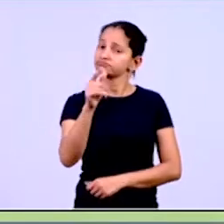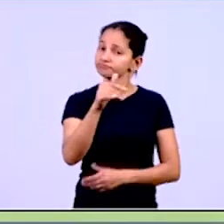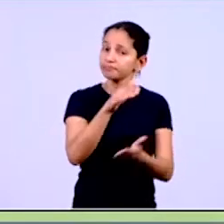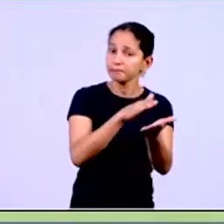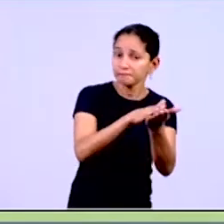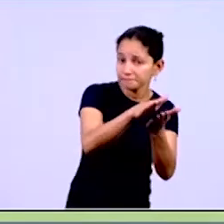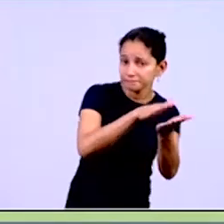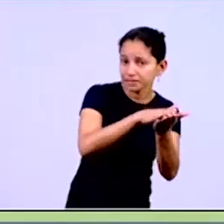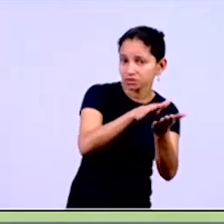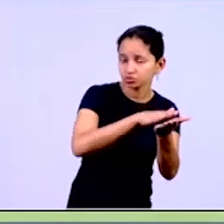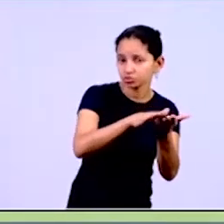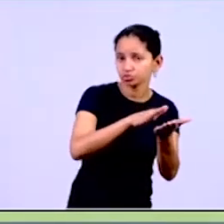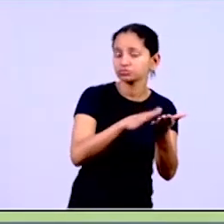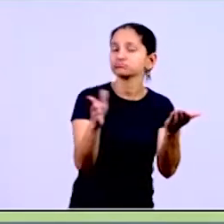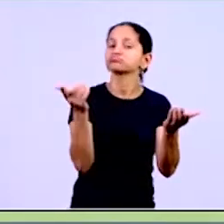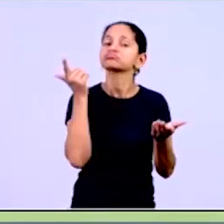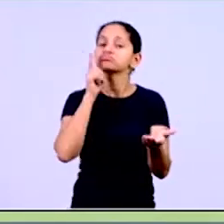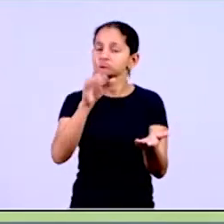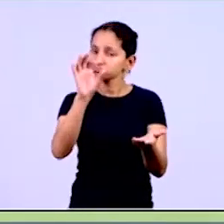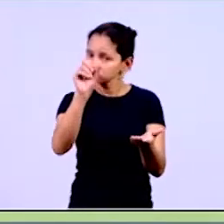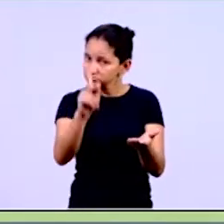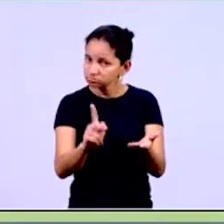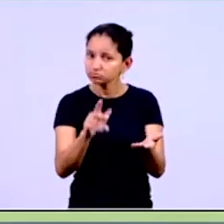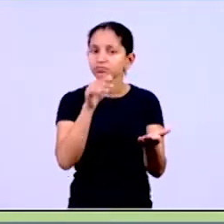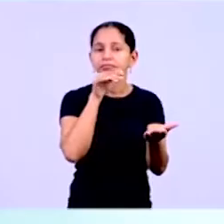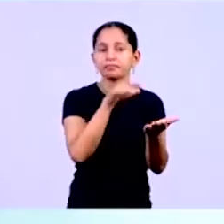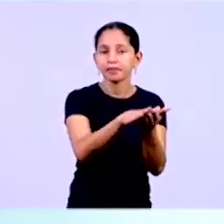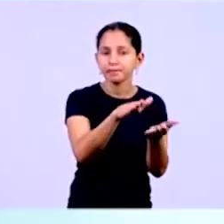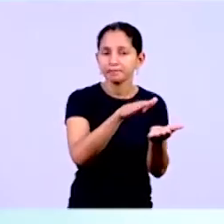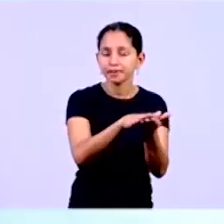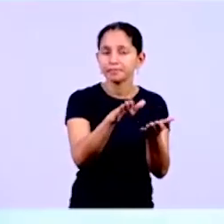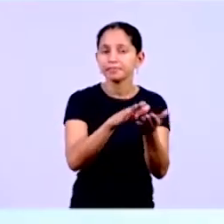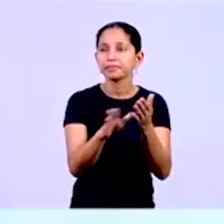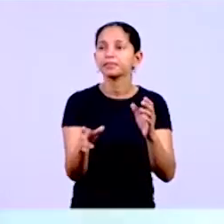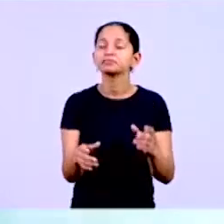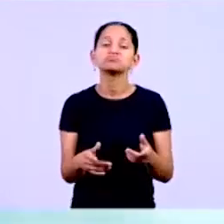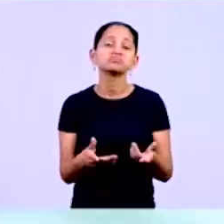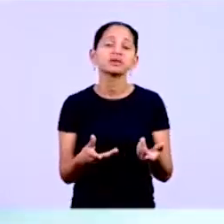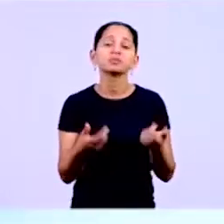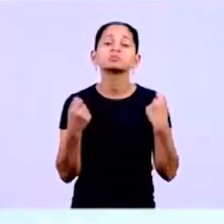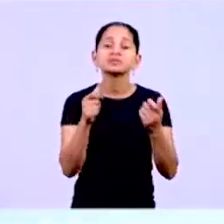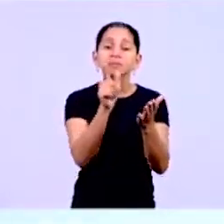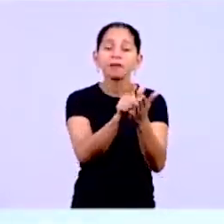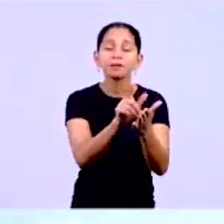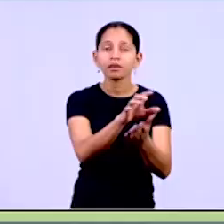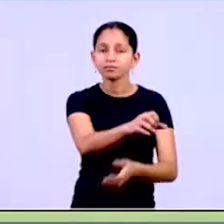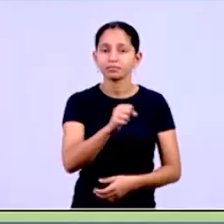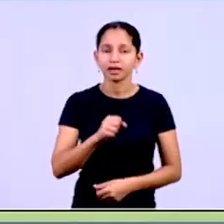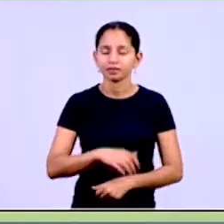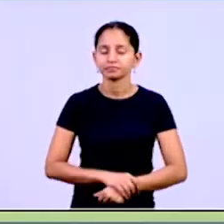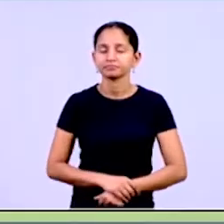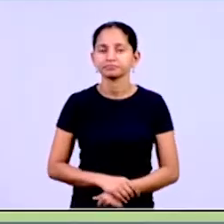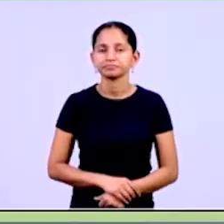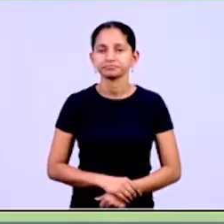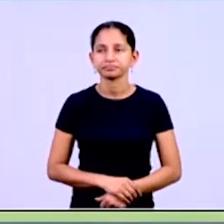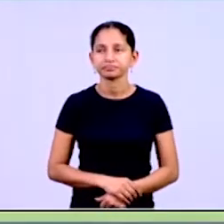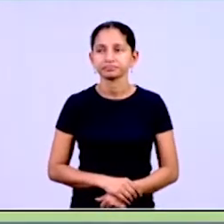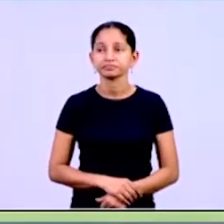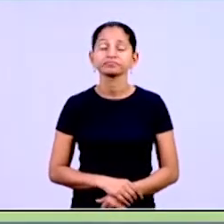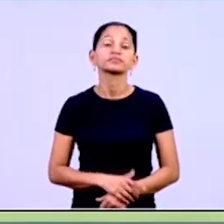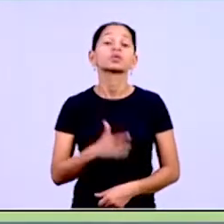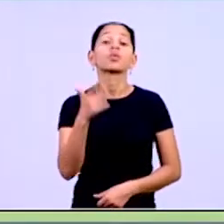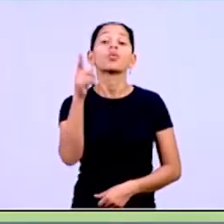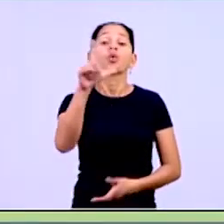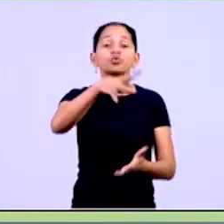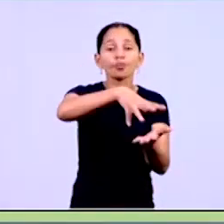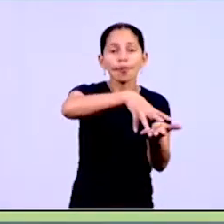gente digita alguma coisa, Word, Excel, a gente quer ter uma parte física para levar, a impressora serve para isso.